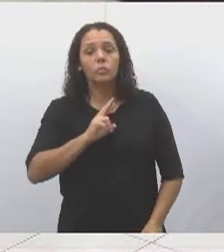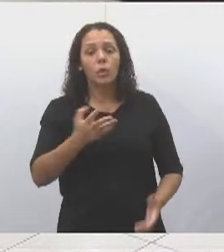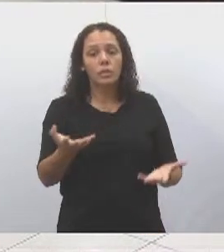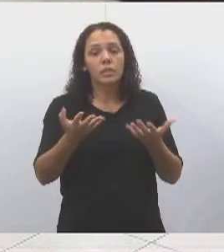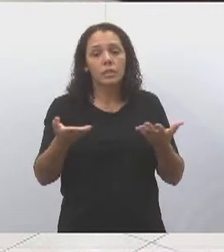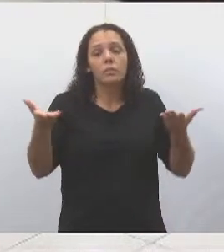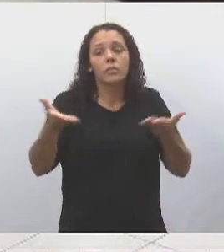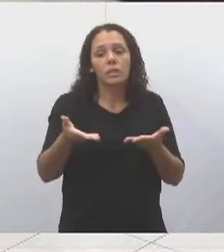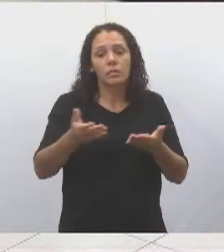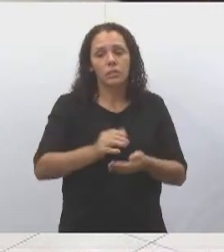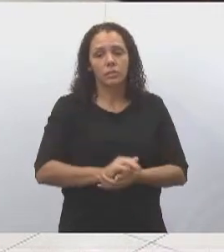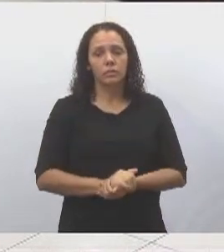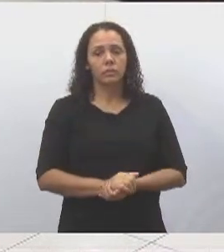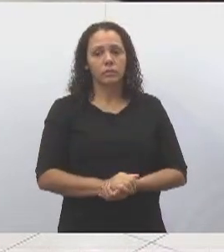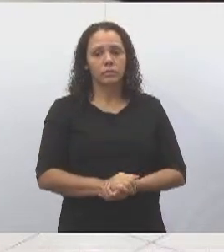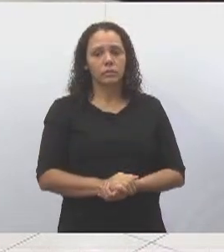também.